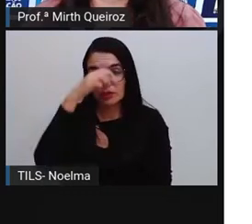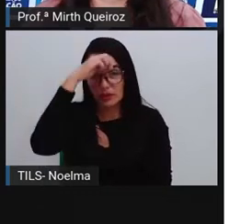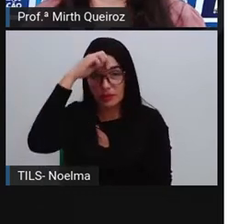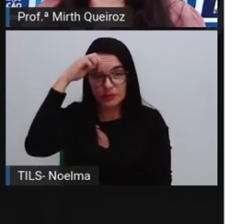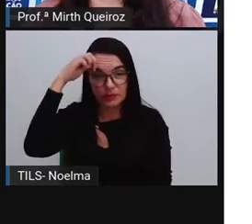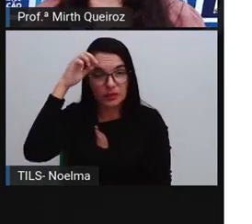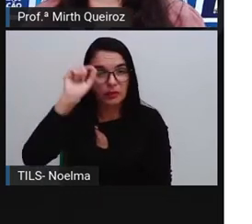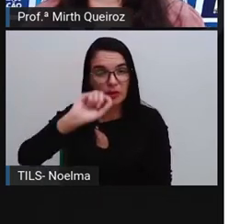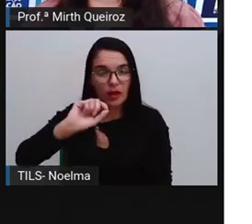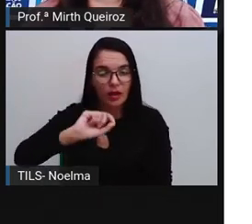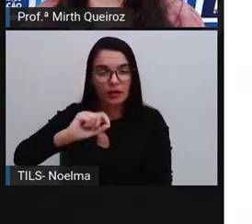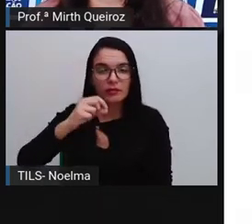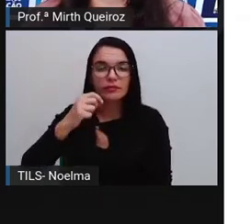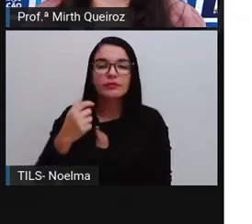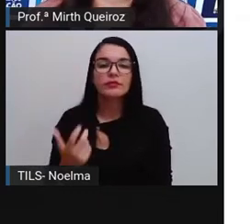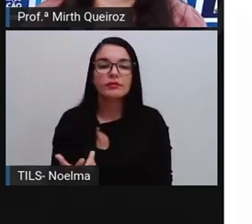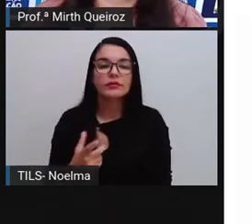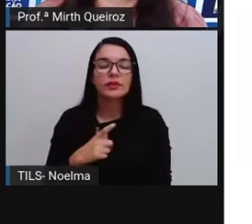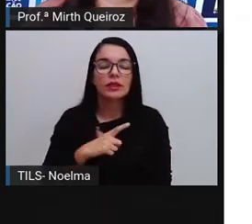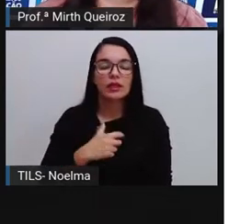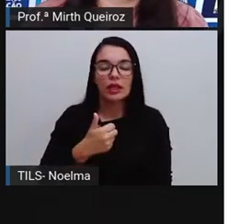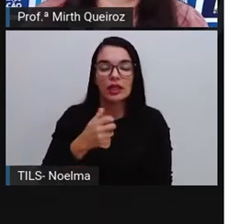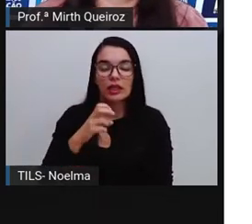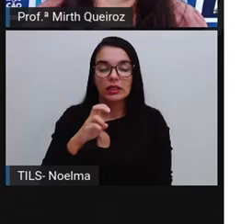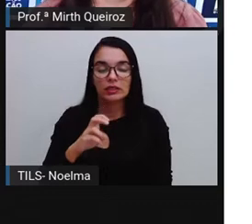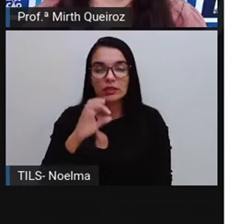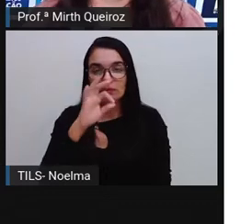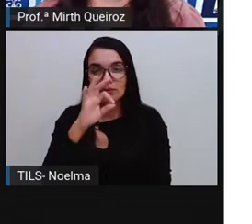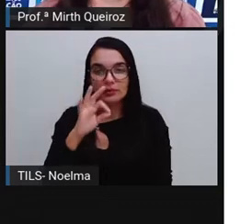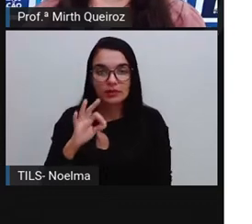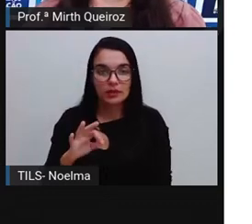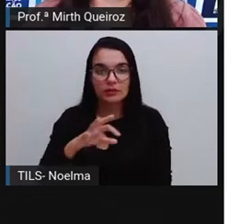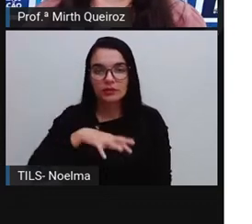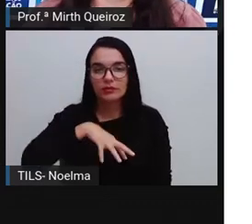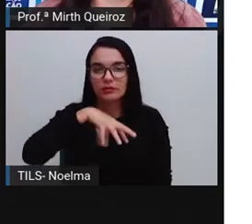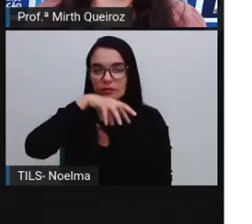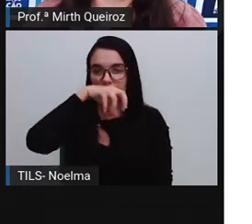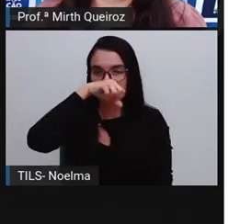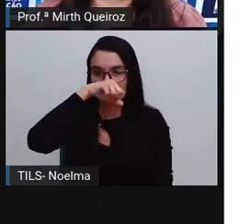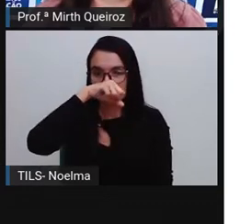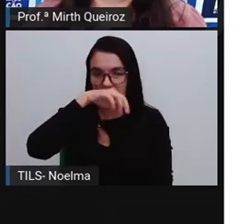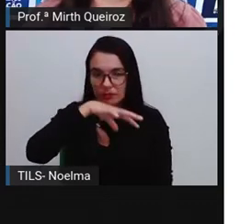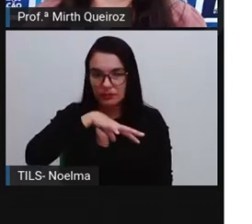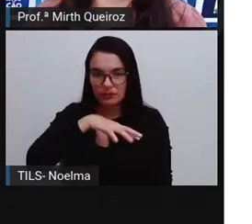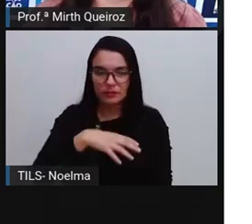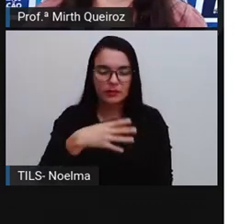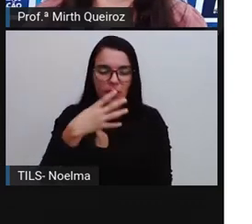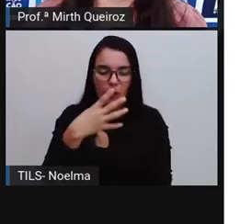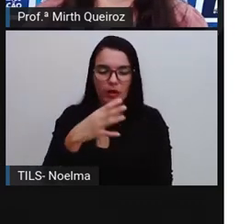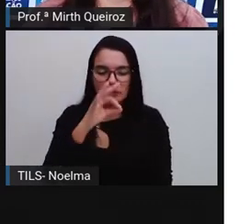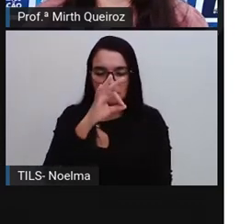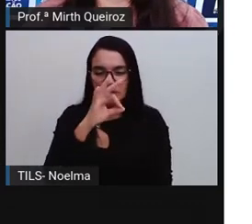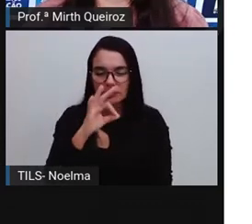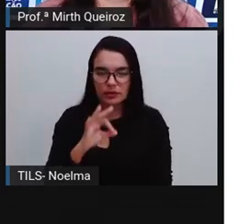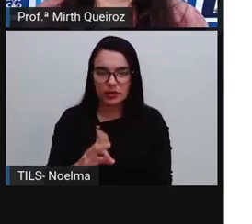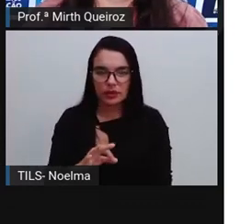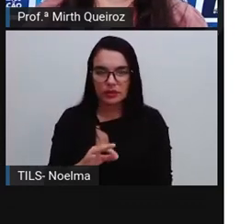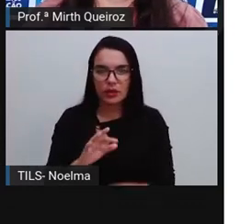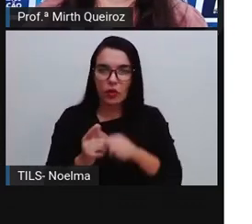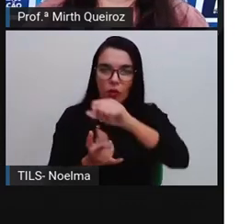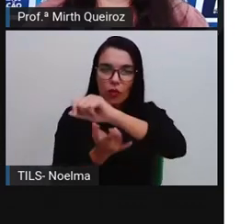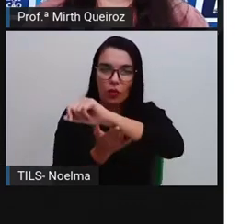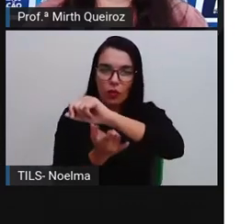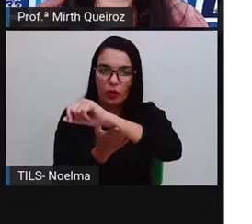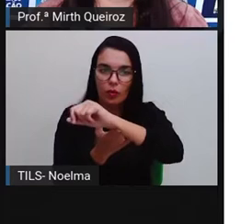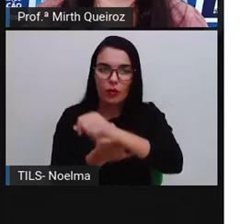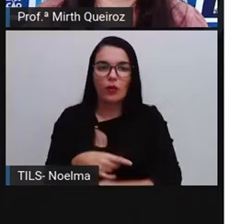suor, 15% na respiração, 4% fezes e 58% urina, né? Isso aí foi retirado da fonte,